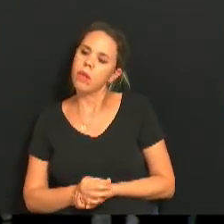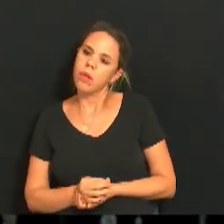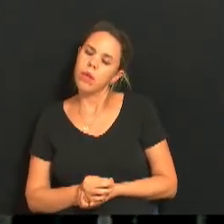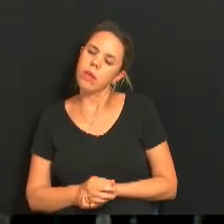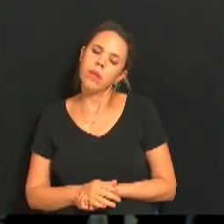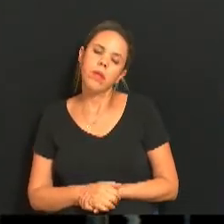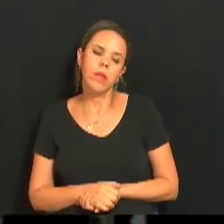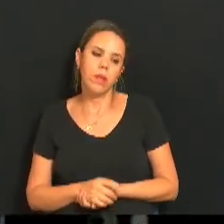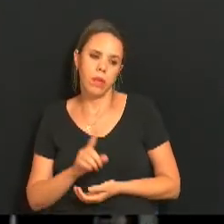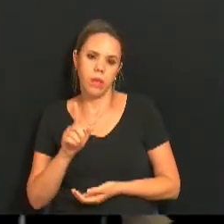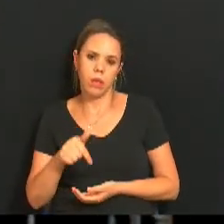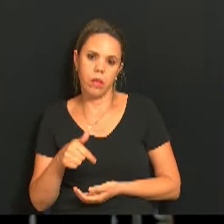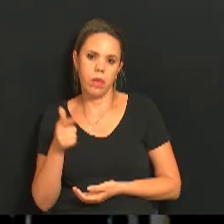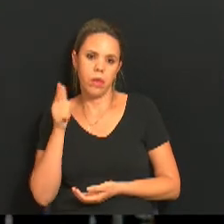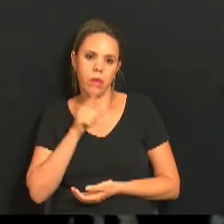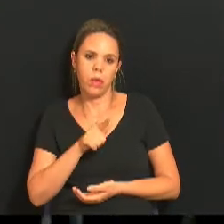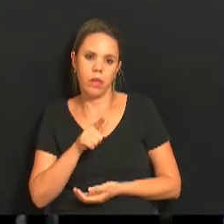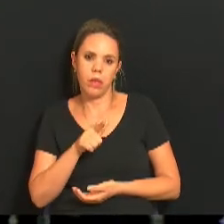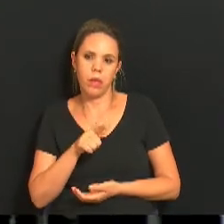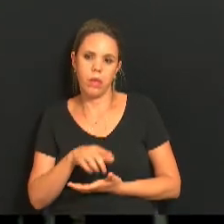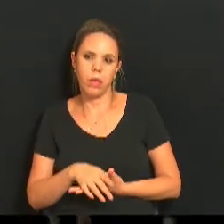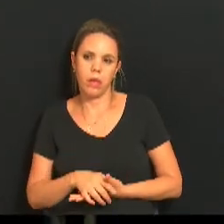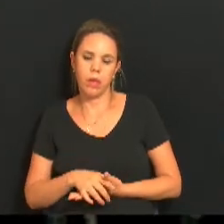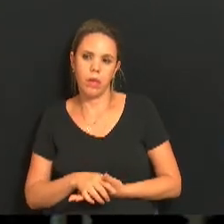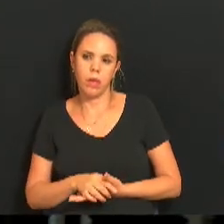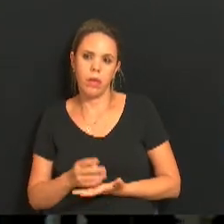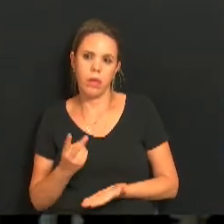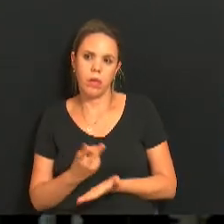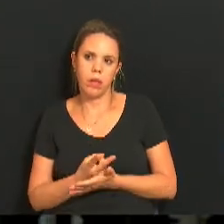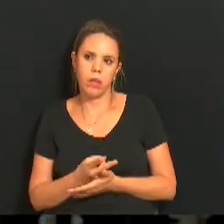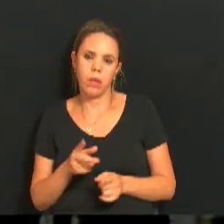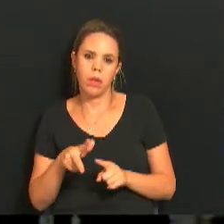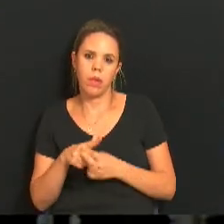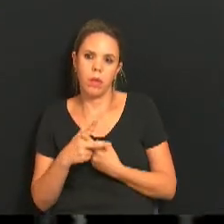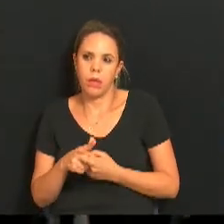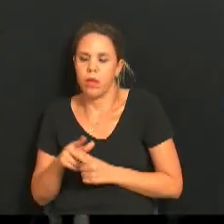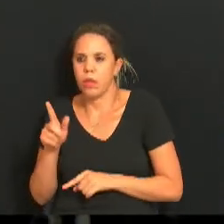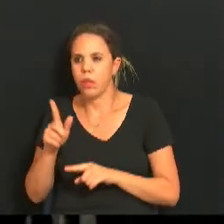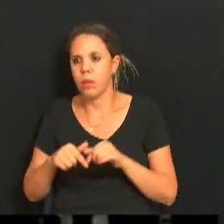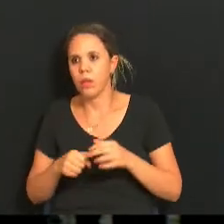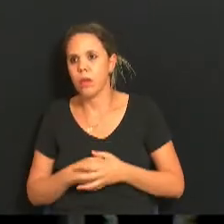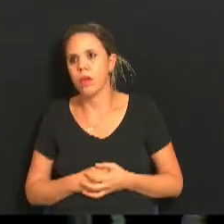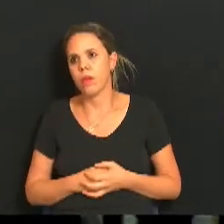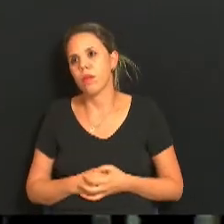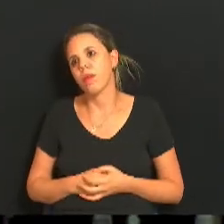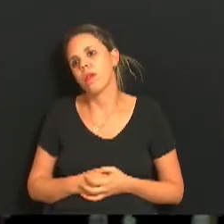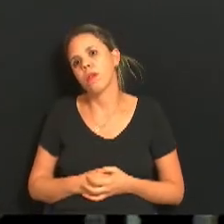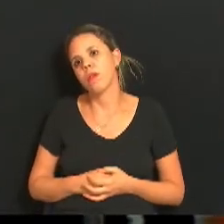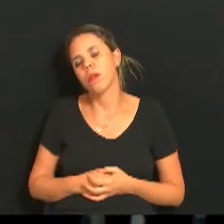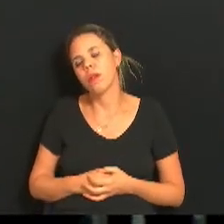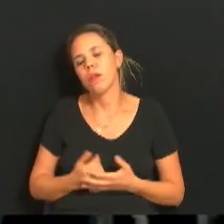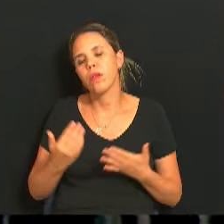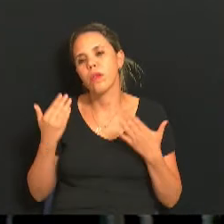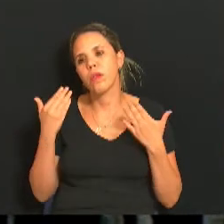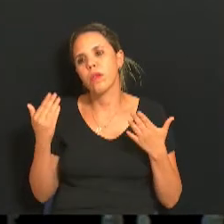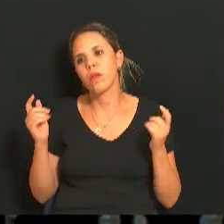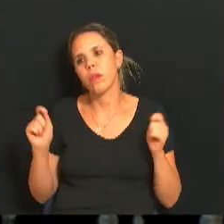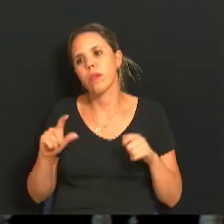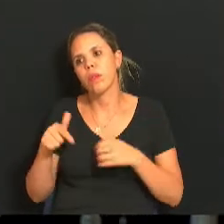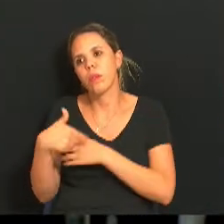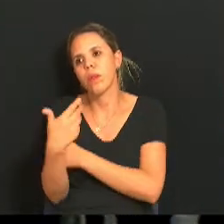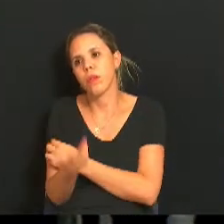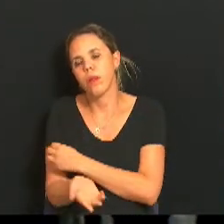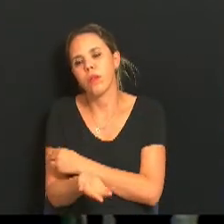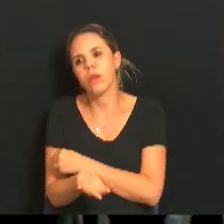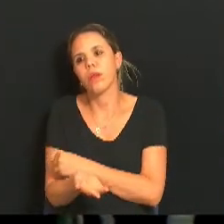é com isso nós conseguiremos dar o uso e ao mesmo tempo recuperar os bens São Barros né mediante uma posterior